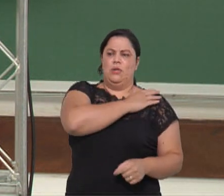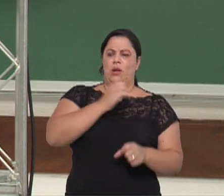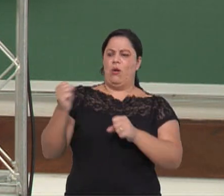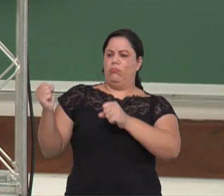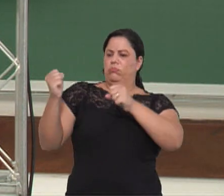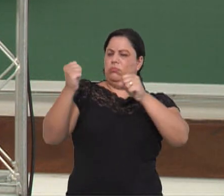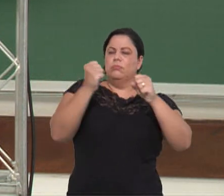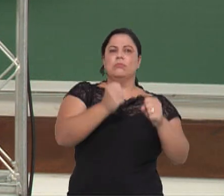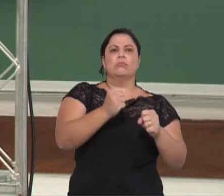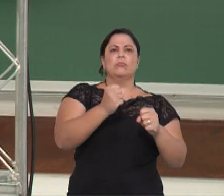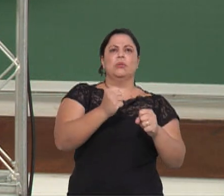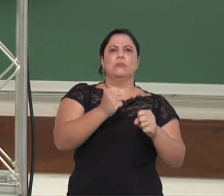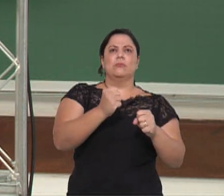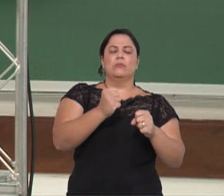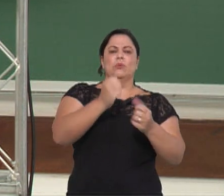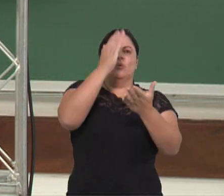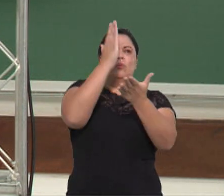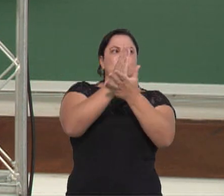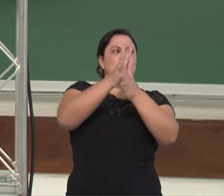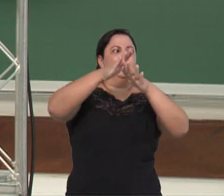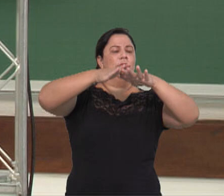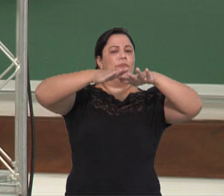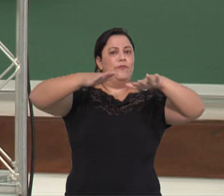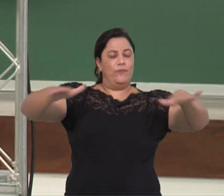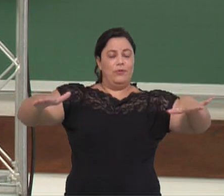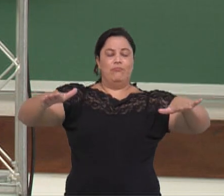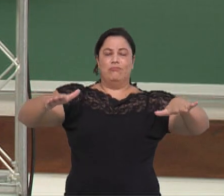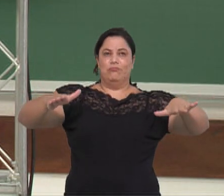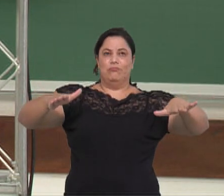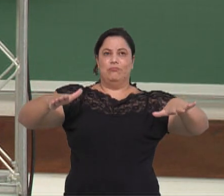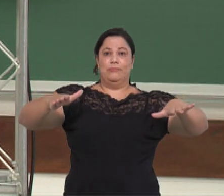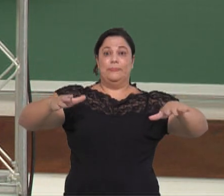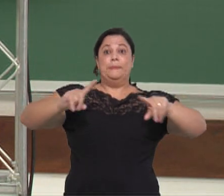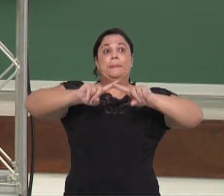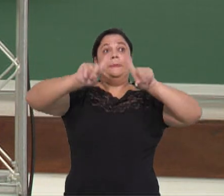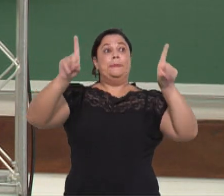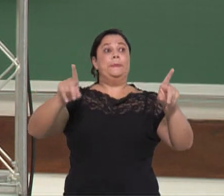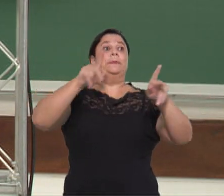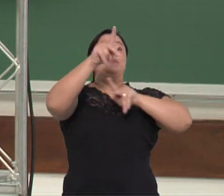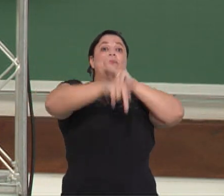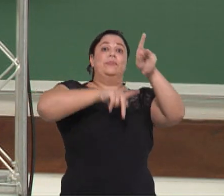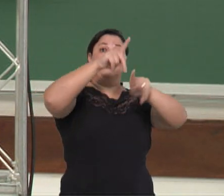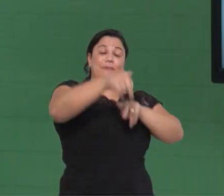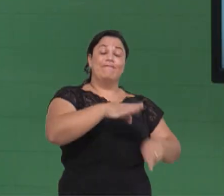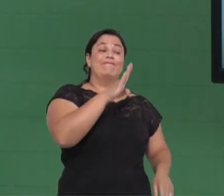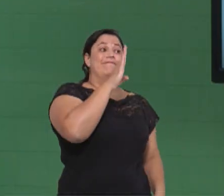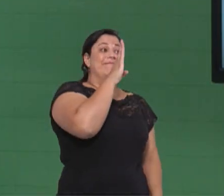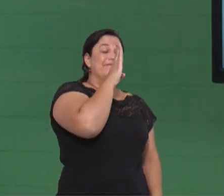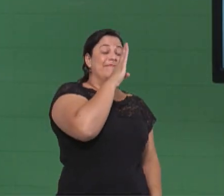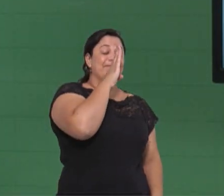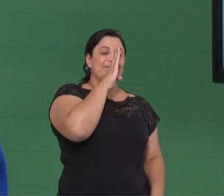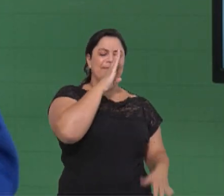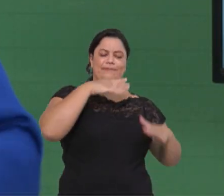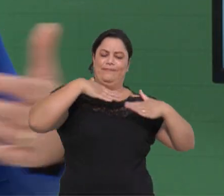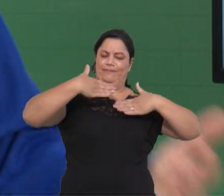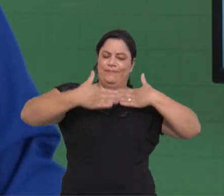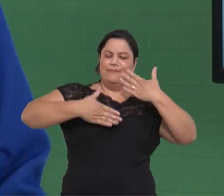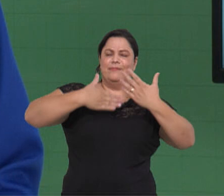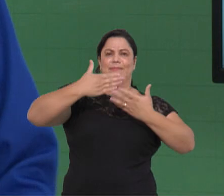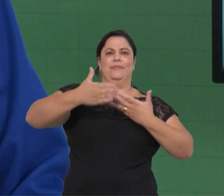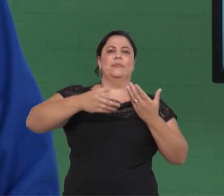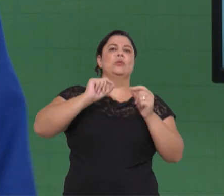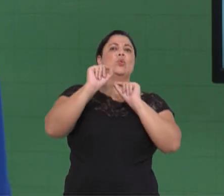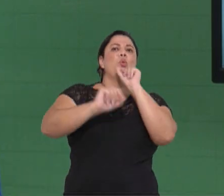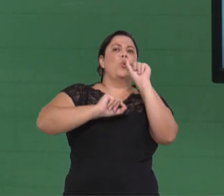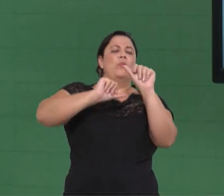colocando fim ao avanço popular. Claro que para manter o povo quieto ele vai ter que fazer uma série de reformas e ele vai construir essas reformas, vai gerar